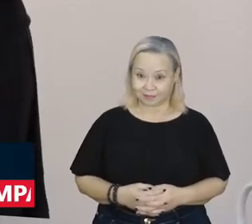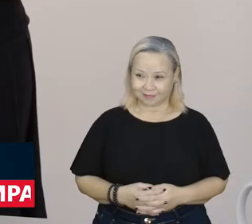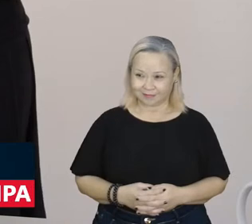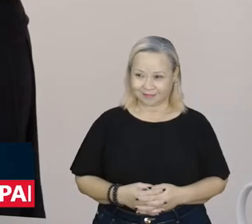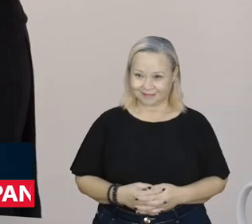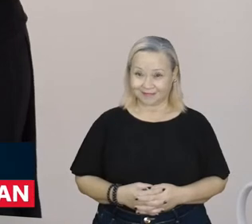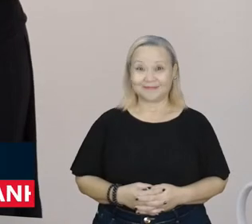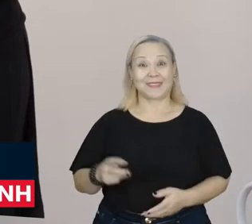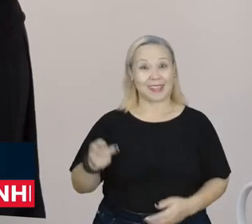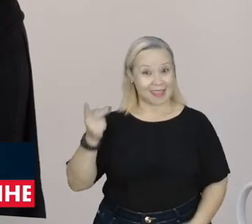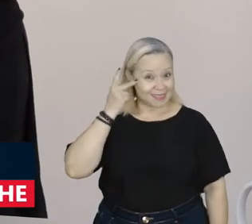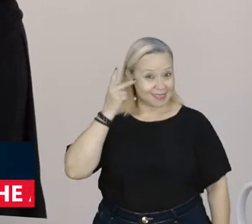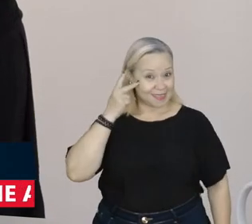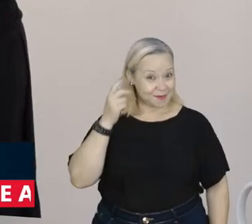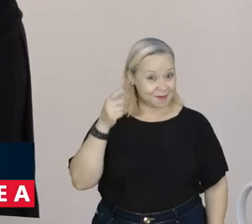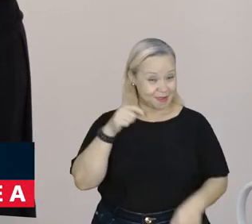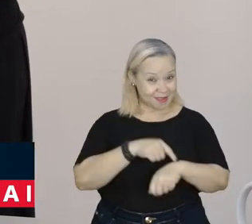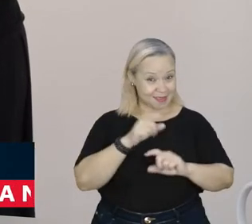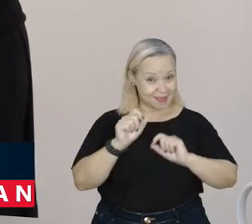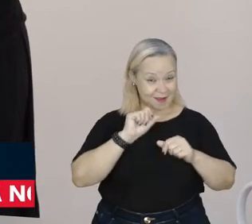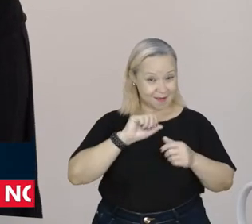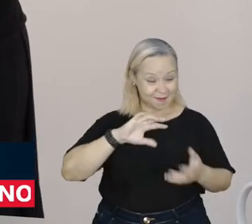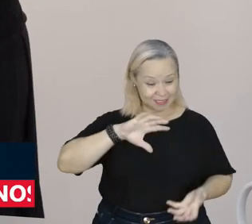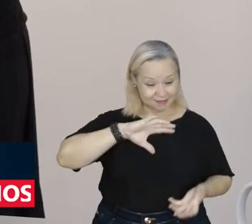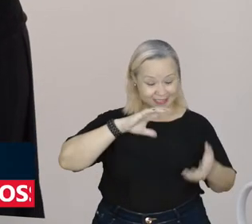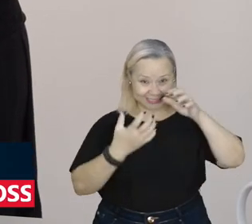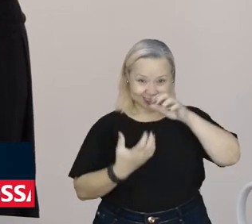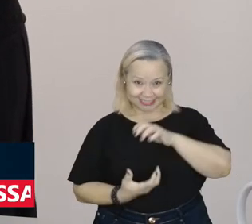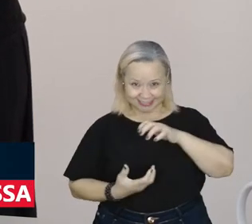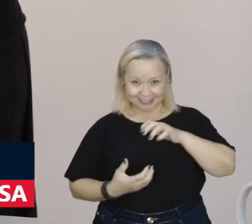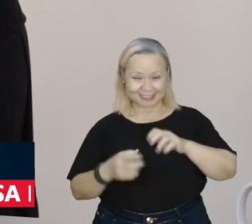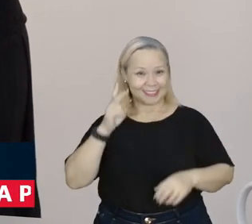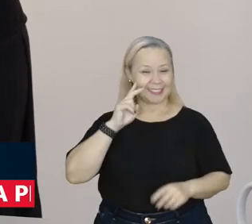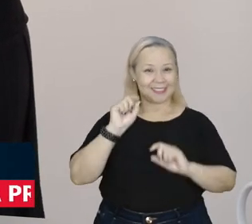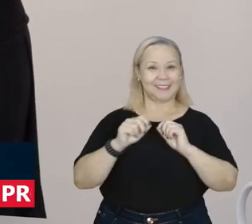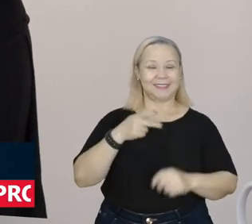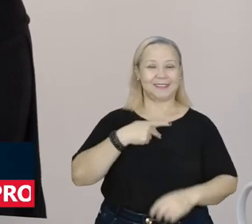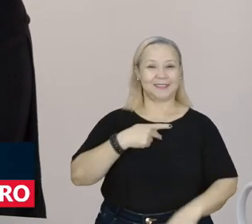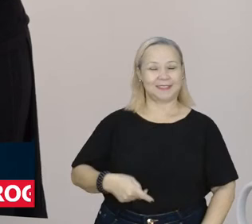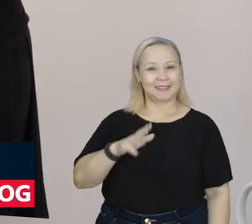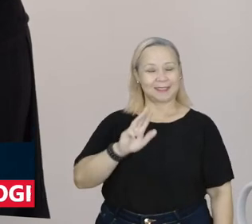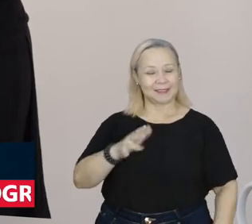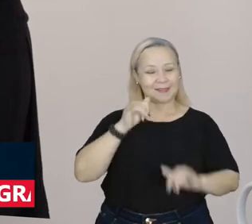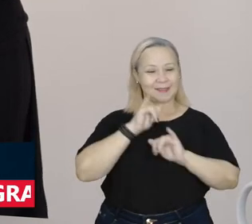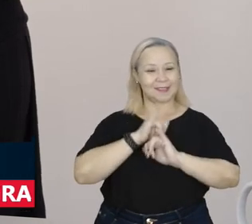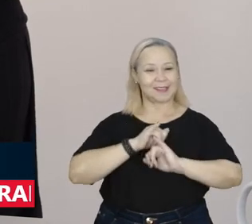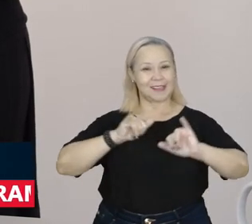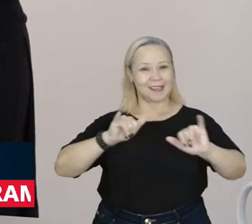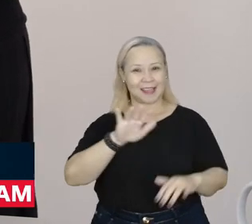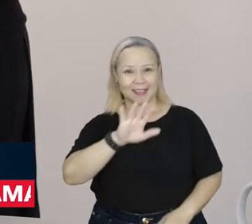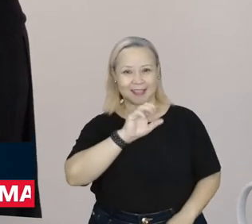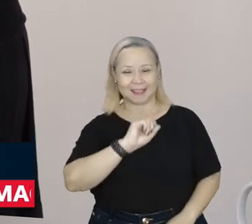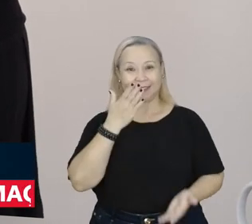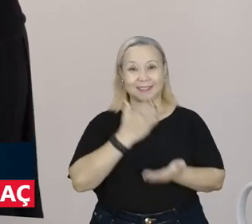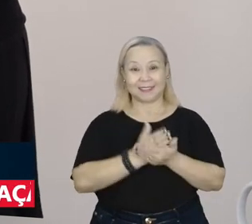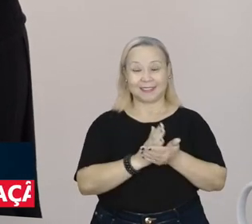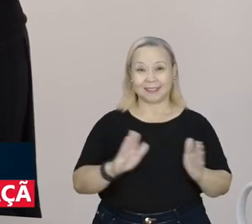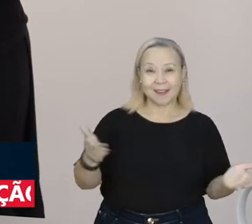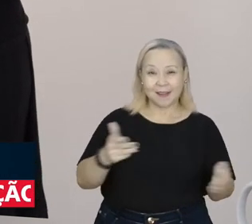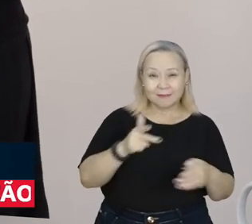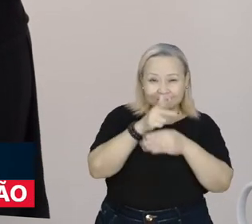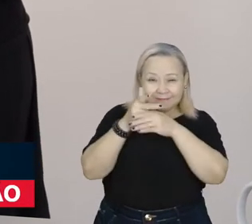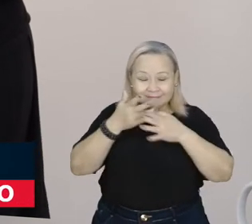É isso, São Paulo, está na hora de fazer essa virada histórica. O presidente Lula já deixou o recado e a gente termina hoje com um